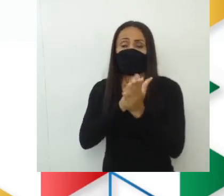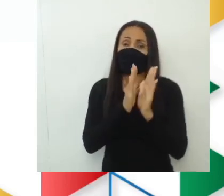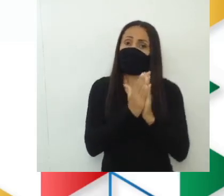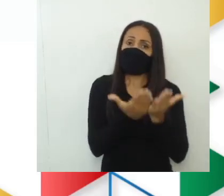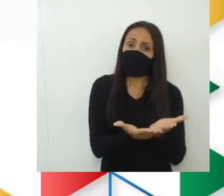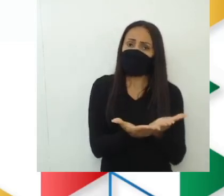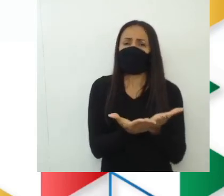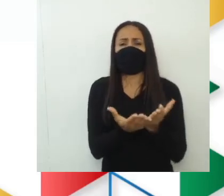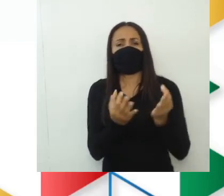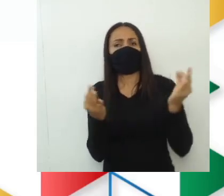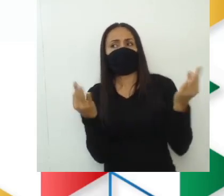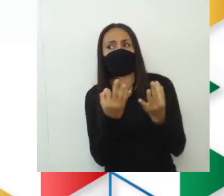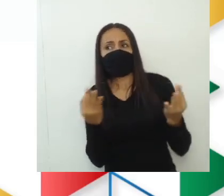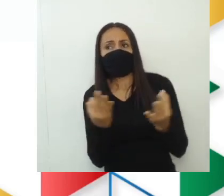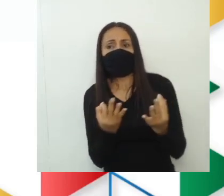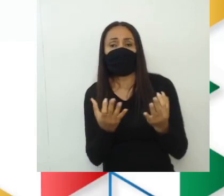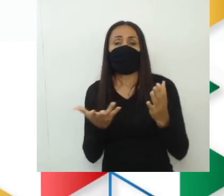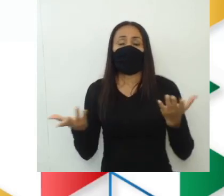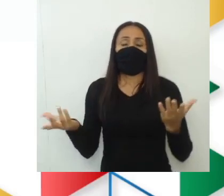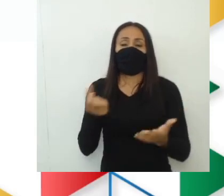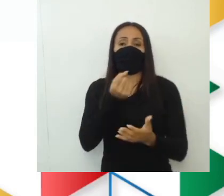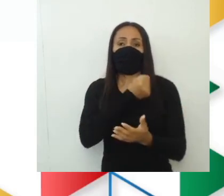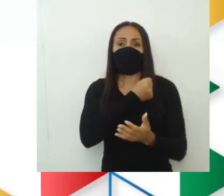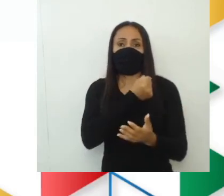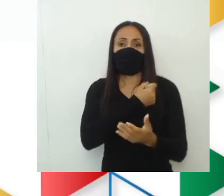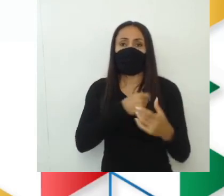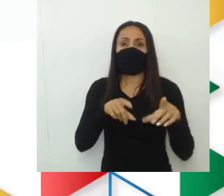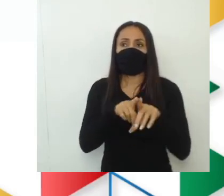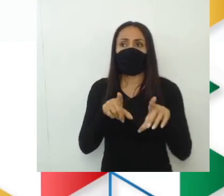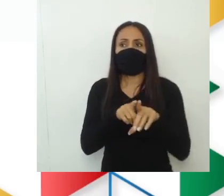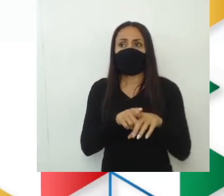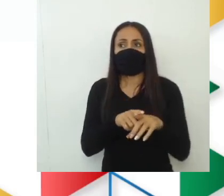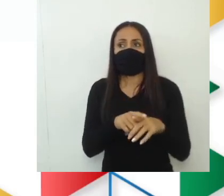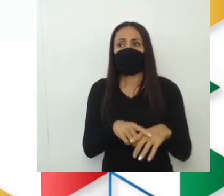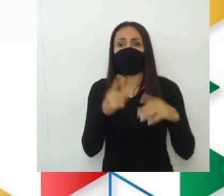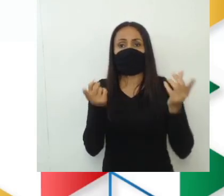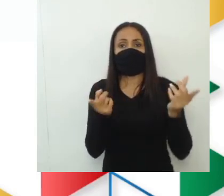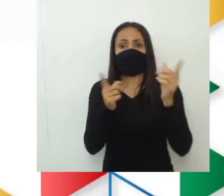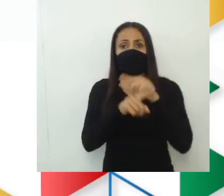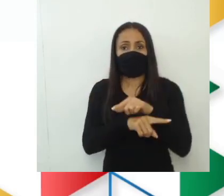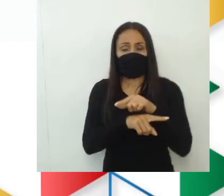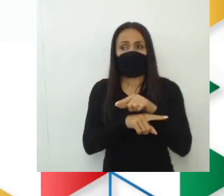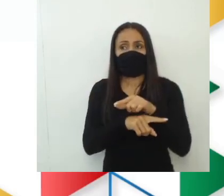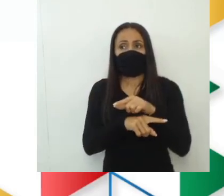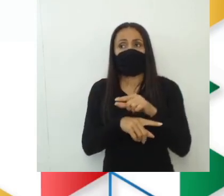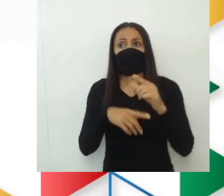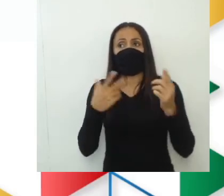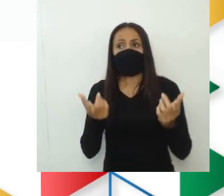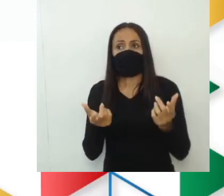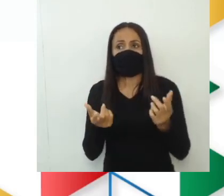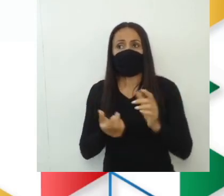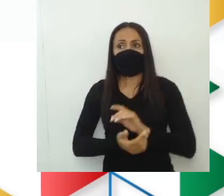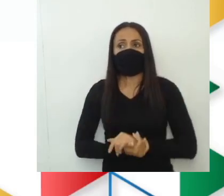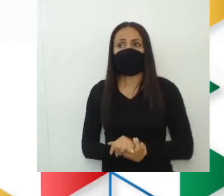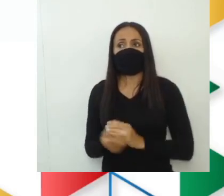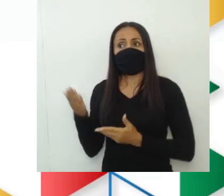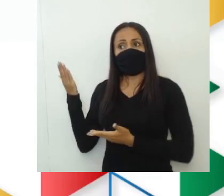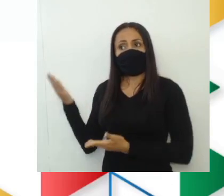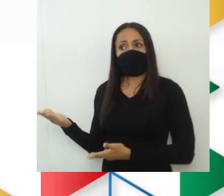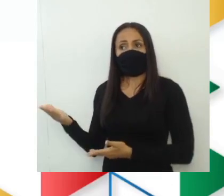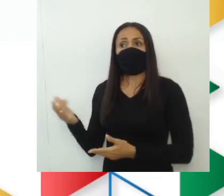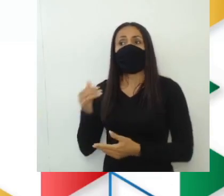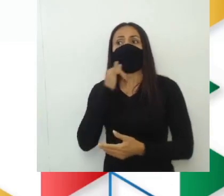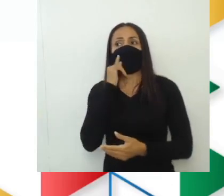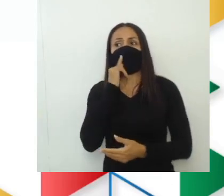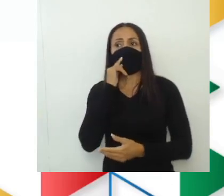esses números, quando colocados em posições diferentes, assumem valores diferentes. Não esquece disso, tá bom? Por exemplo, nós temos aí